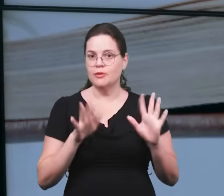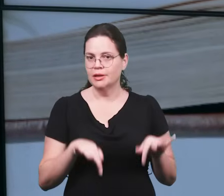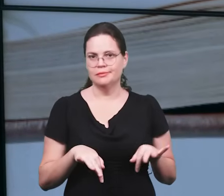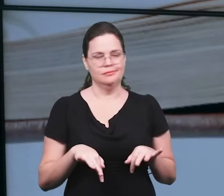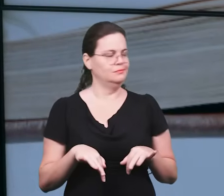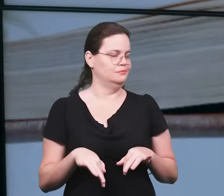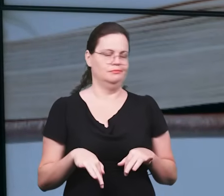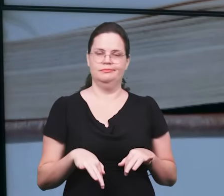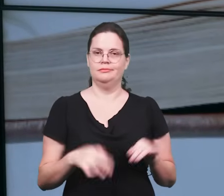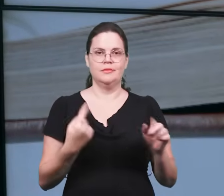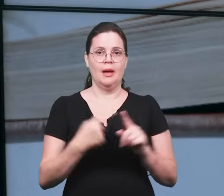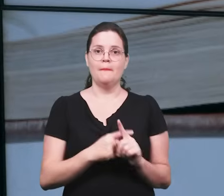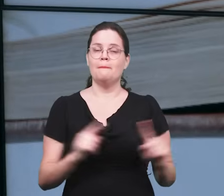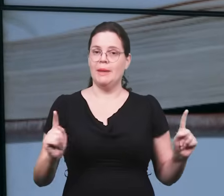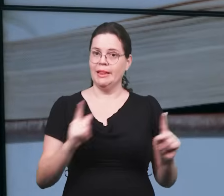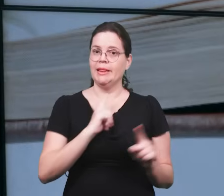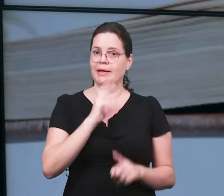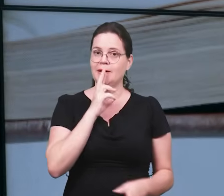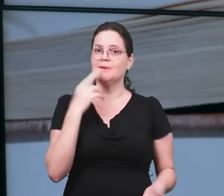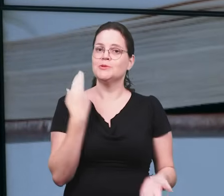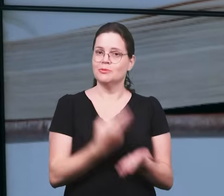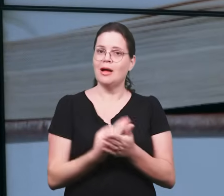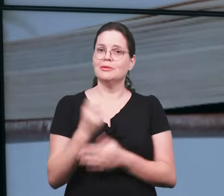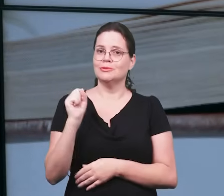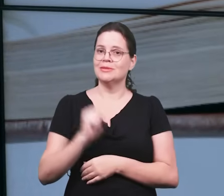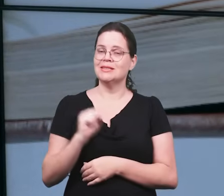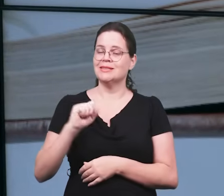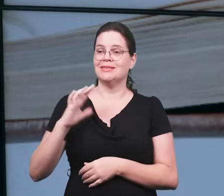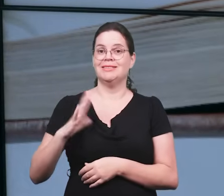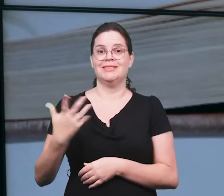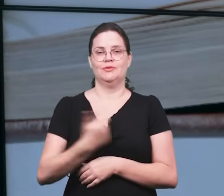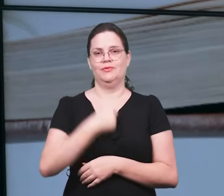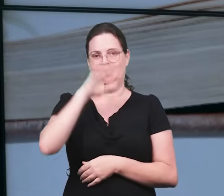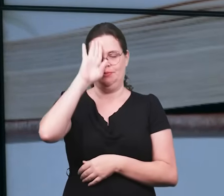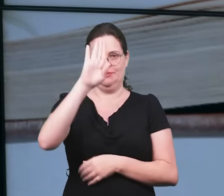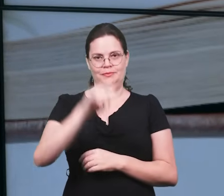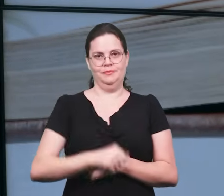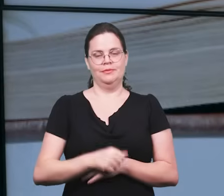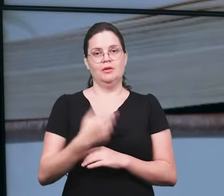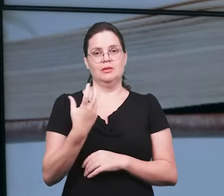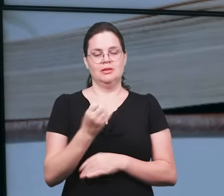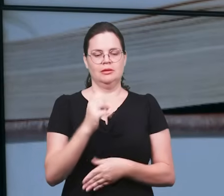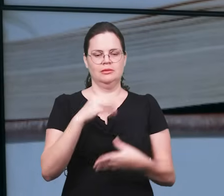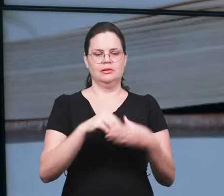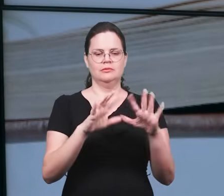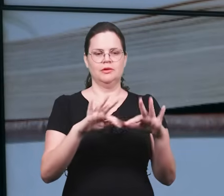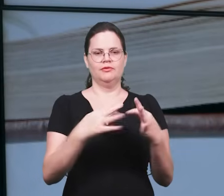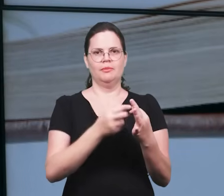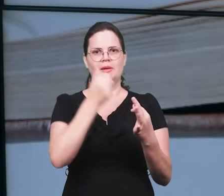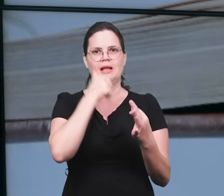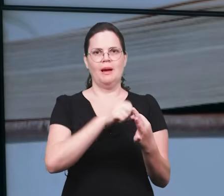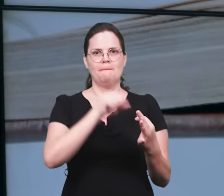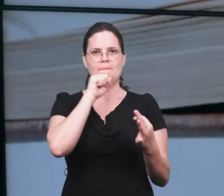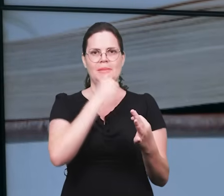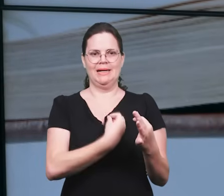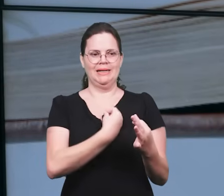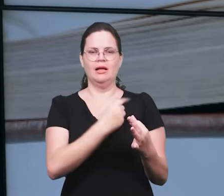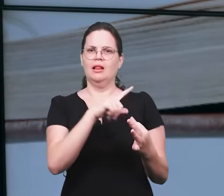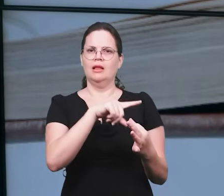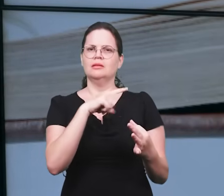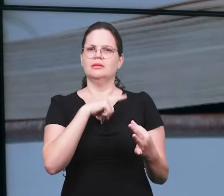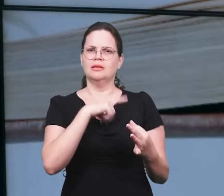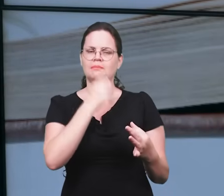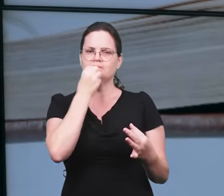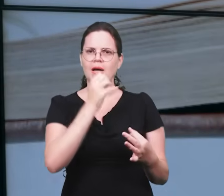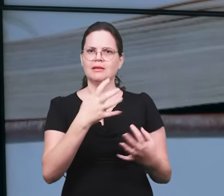né? Fruto de salvação. Então, uma casa que tem uma mãe é uma casa mais alegre. Você quer ver uma casa que